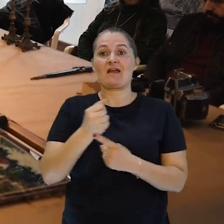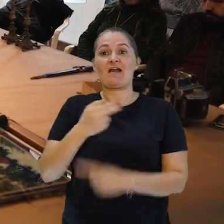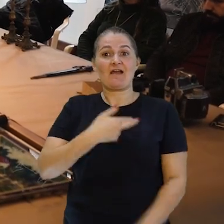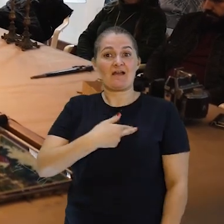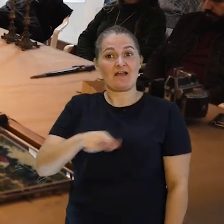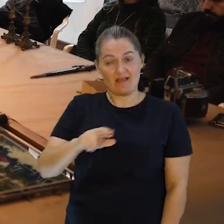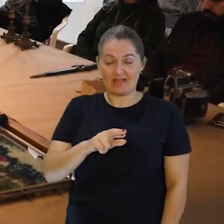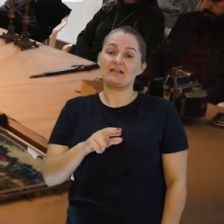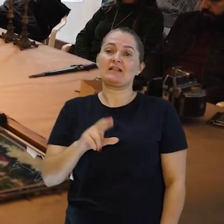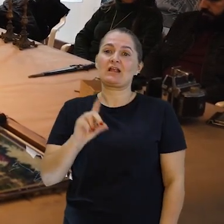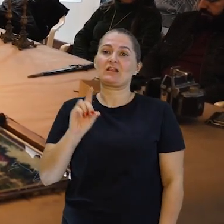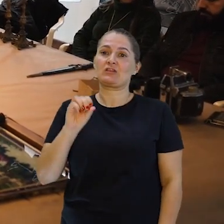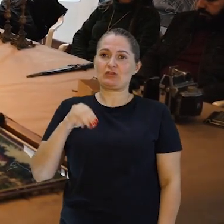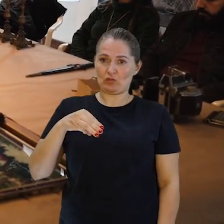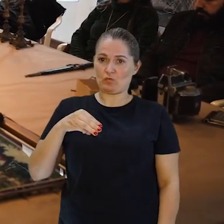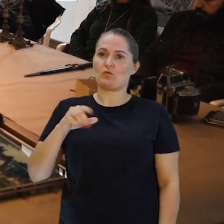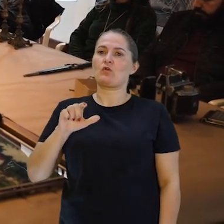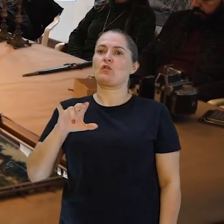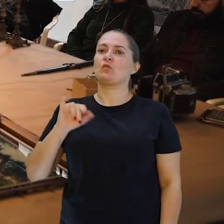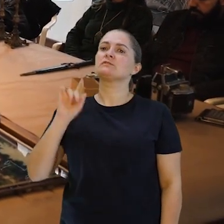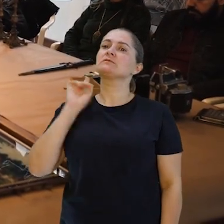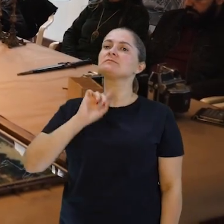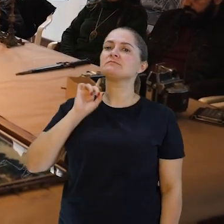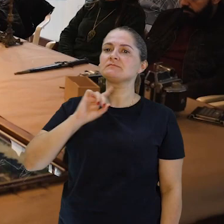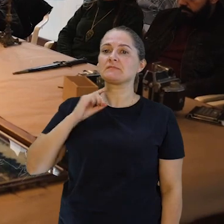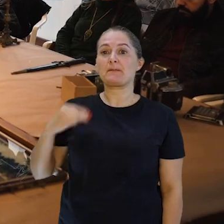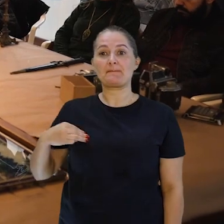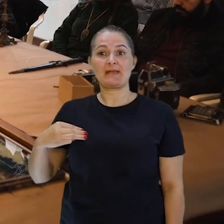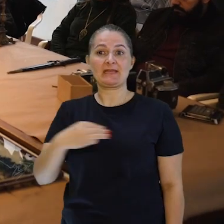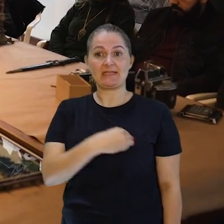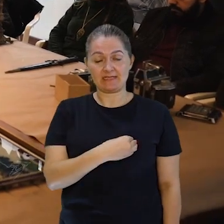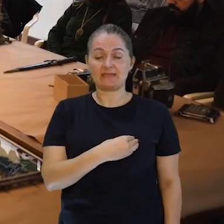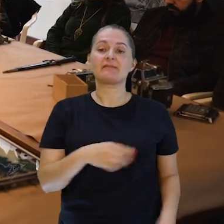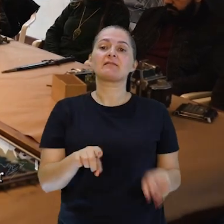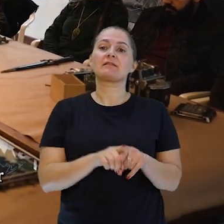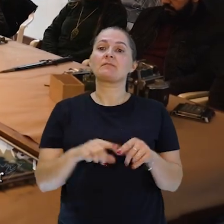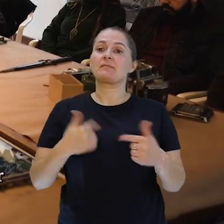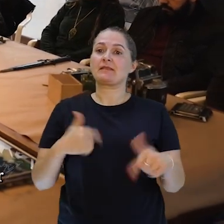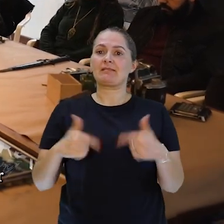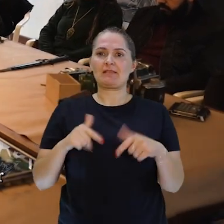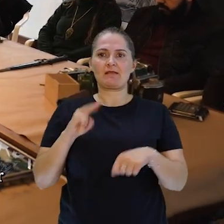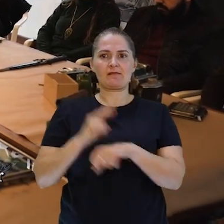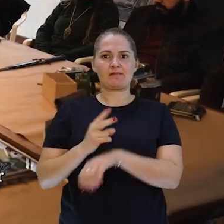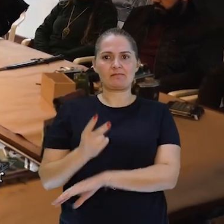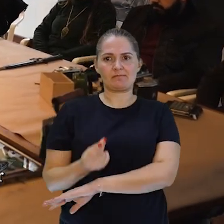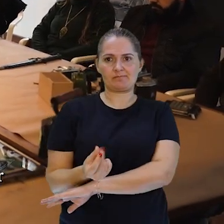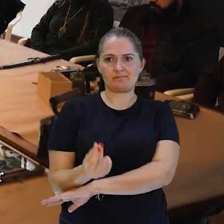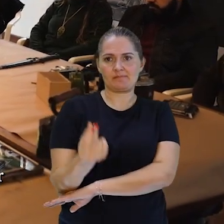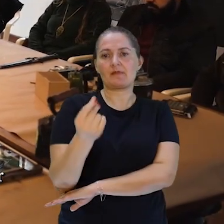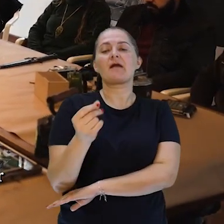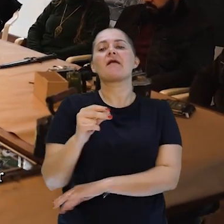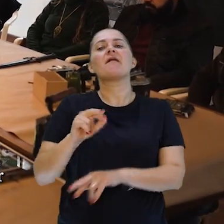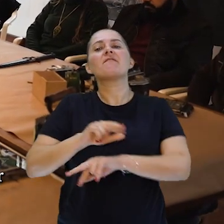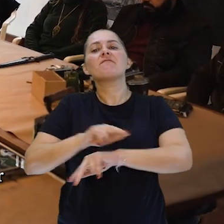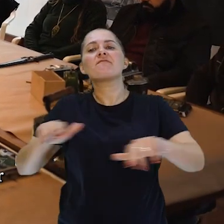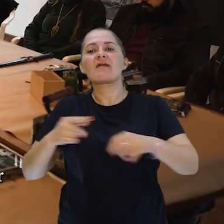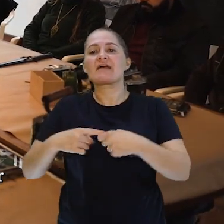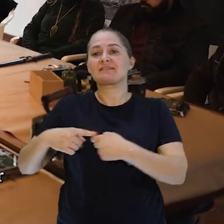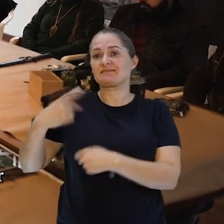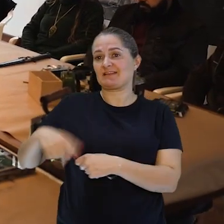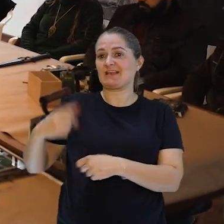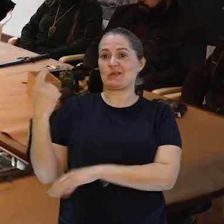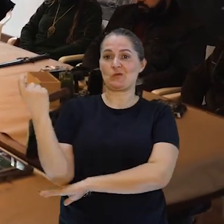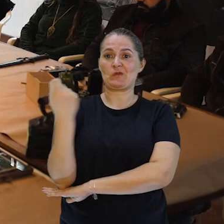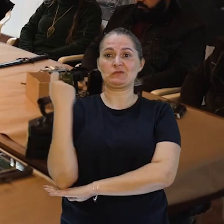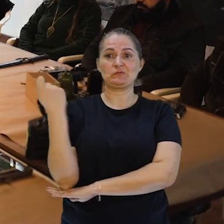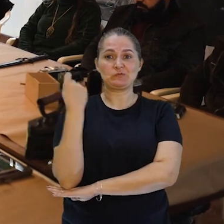Sacra pela Faculdade Dom Luciano Mendes, que fica em Minas Gerais, em Mariana. Ele atua como conservador e restaurador em várias